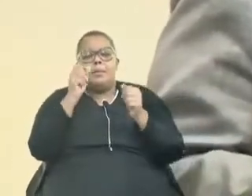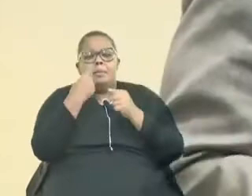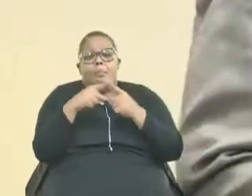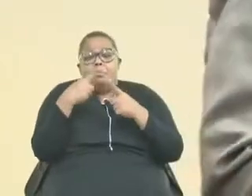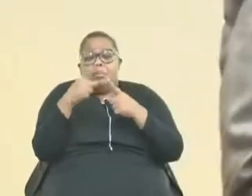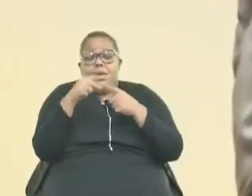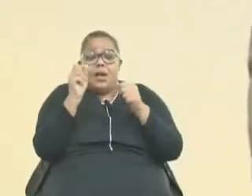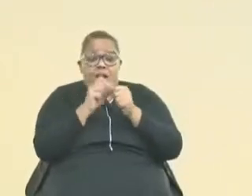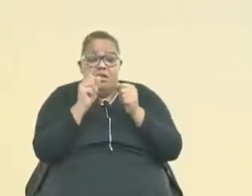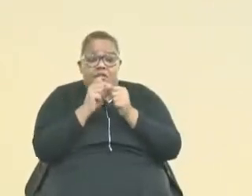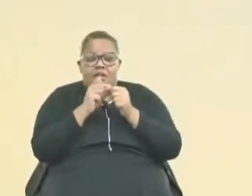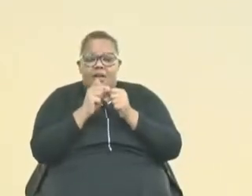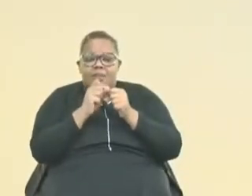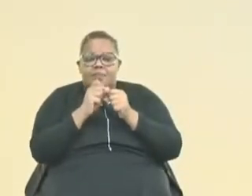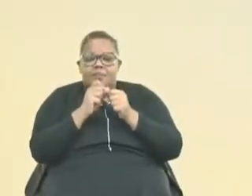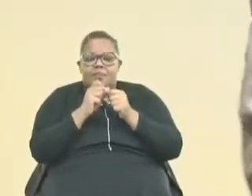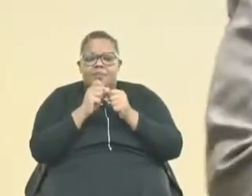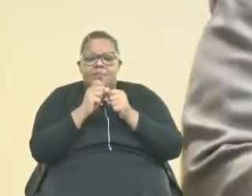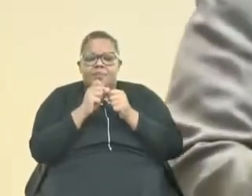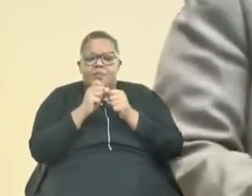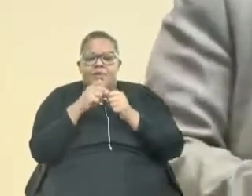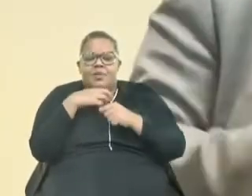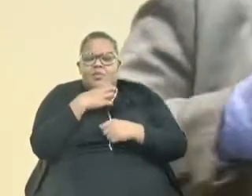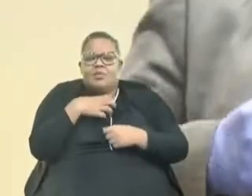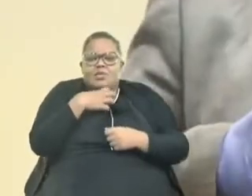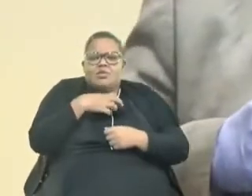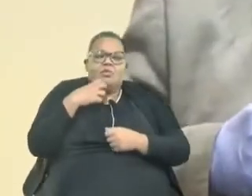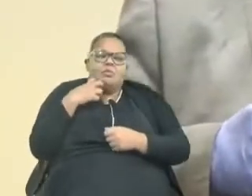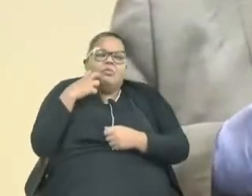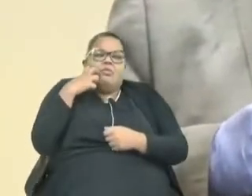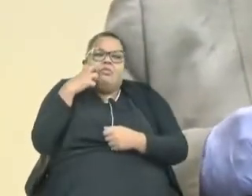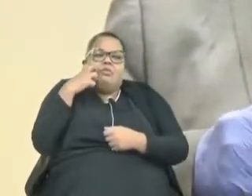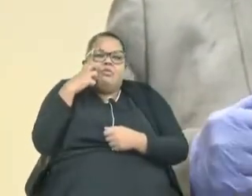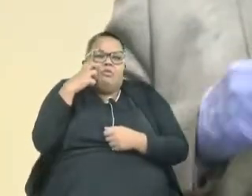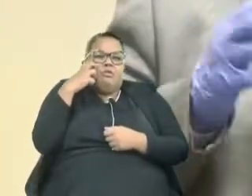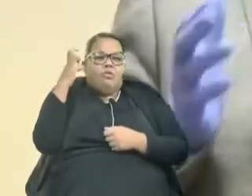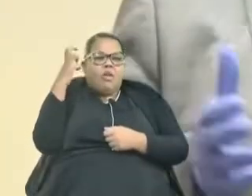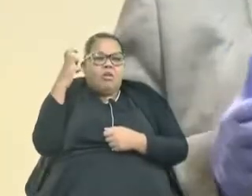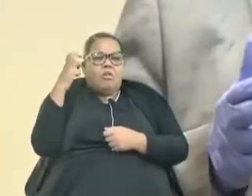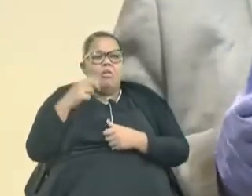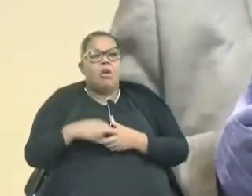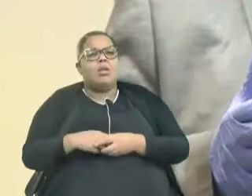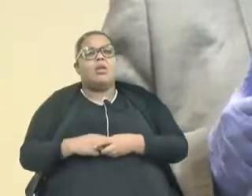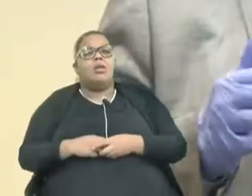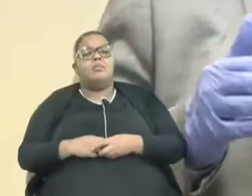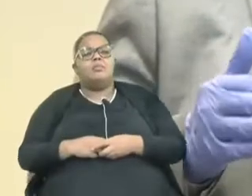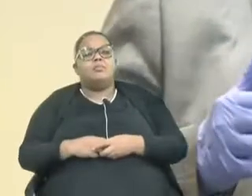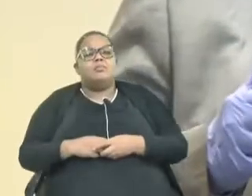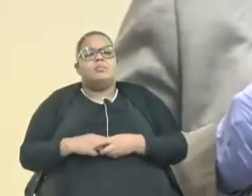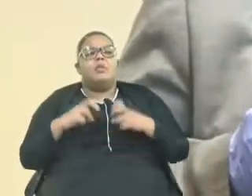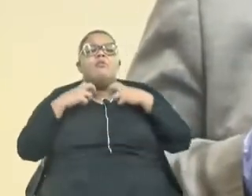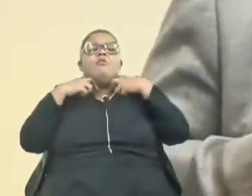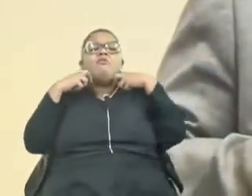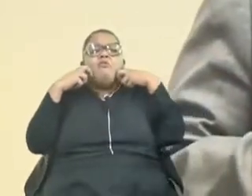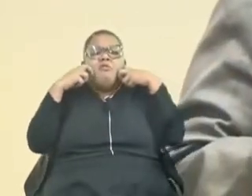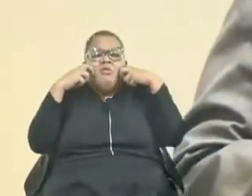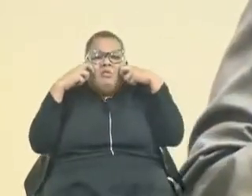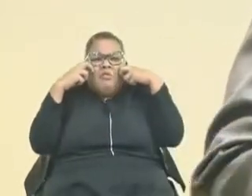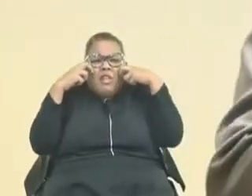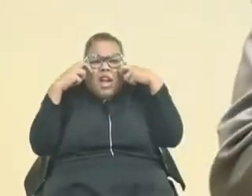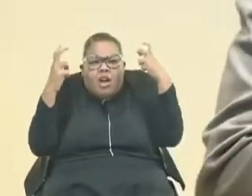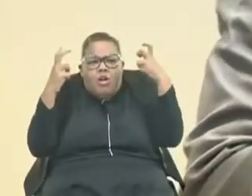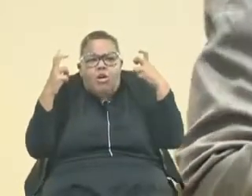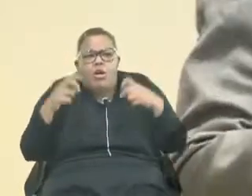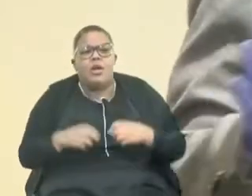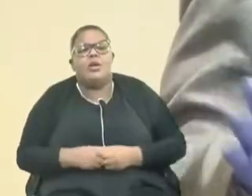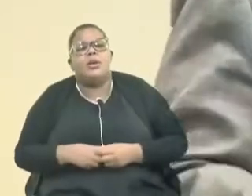constrange a palavra de Deus é o raio X que faz dos ver os nossos erros pastor eu não gosto Porque eu gosto mais de